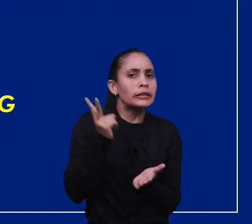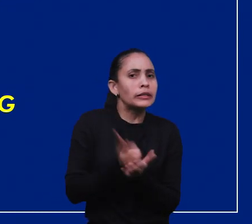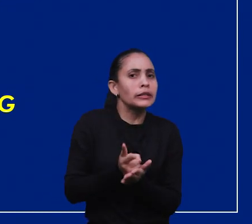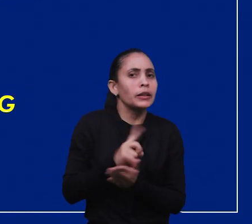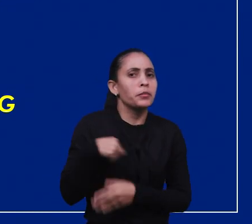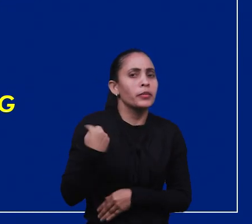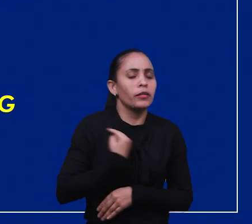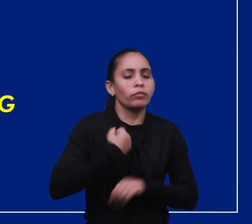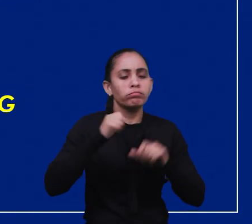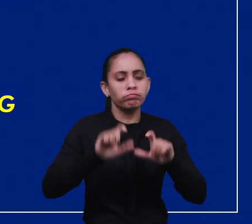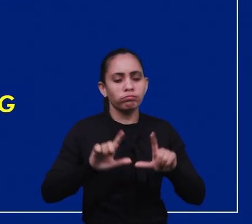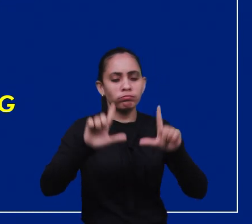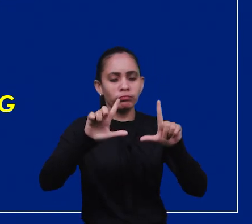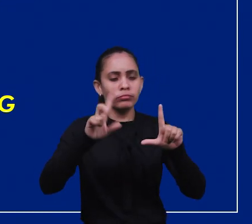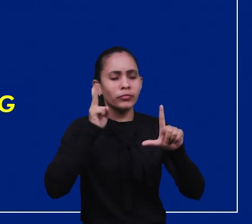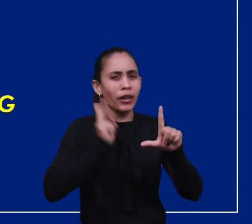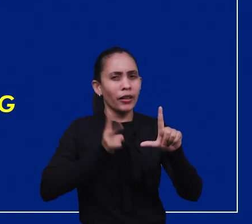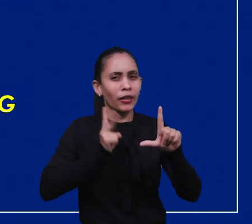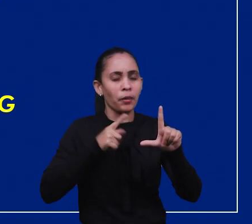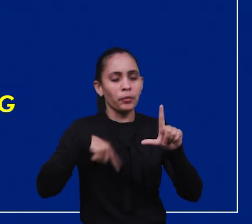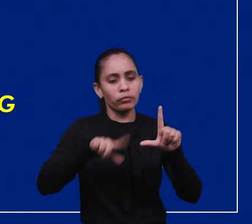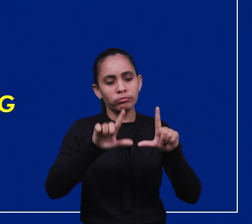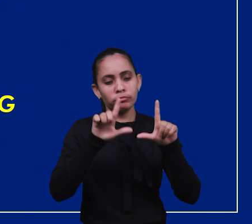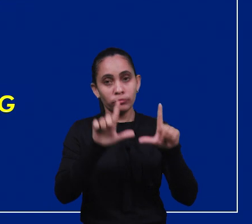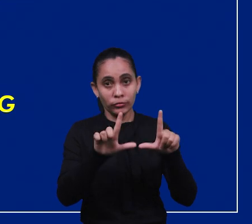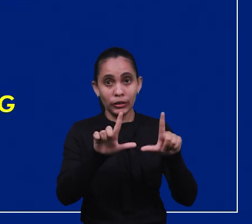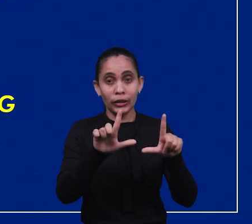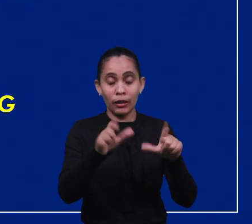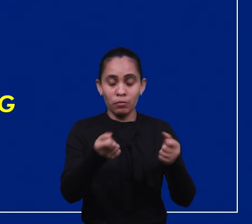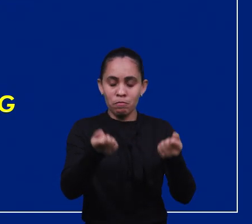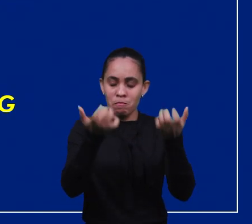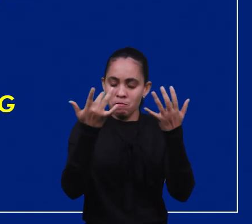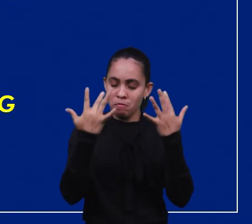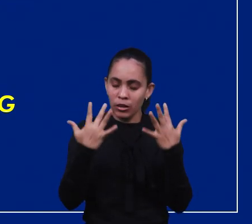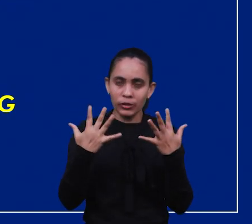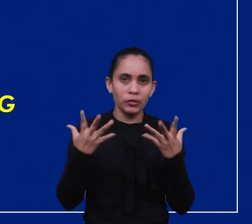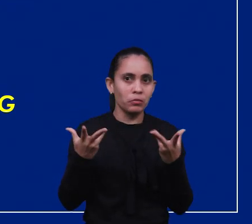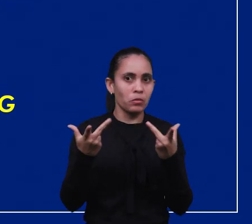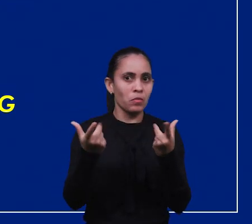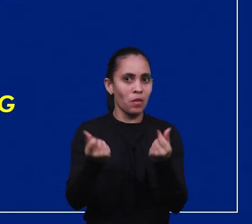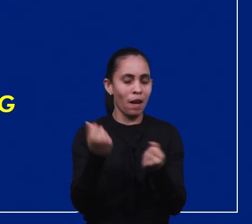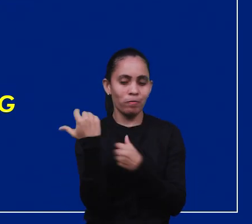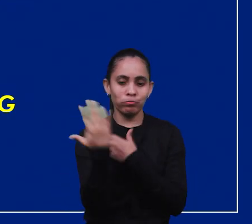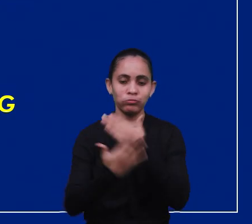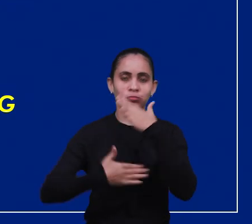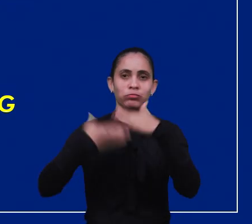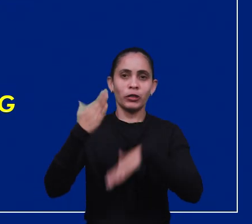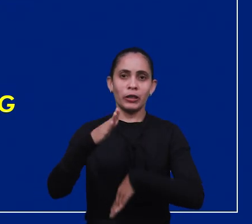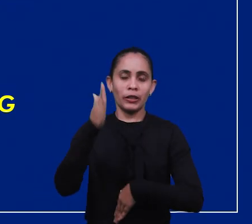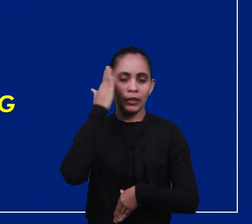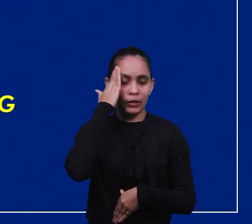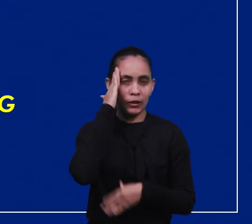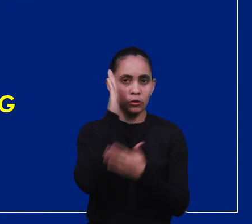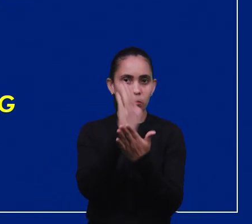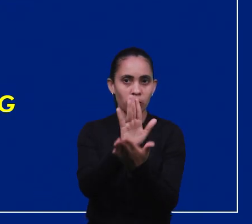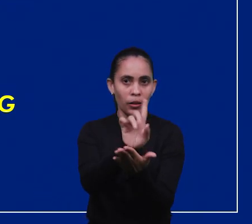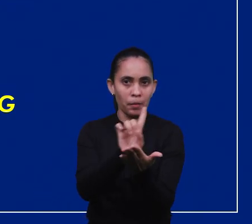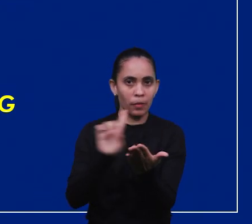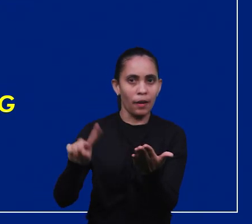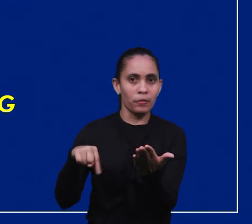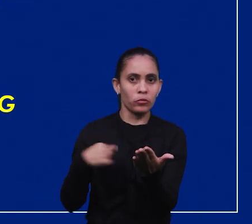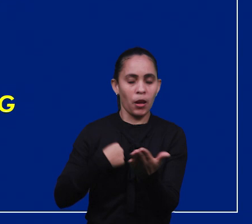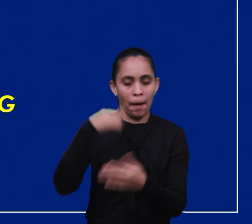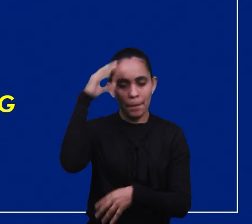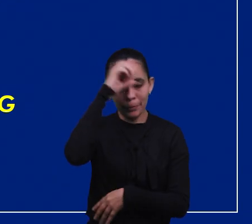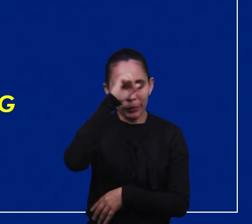trazido para nós muita edificação e mais conhecimento da palavra. Temos aprendido muito sobre as